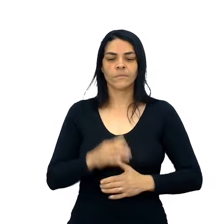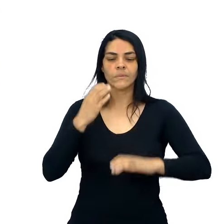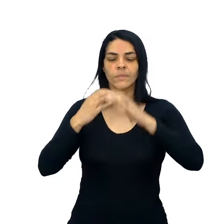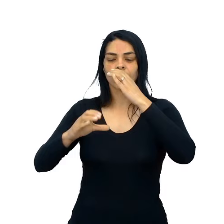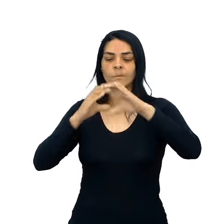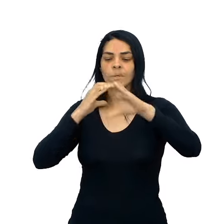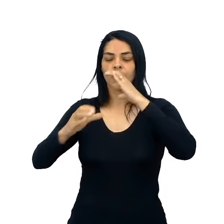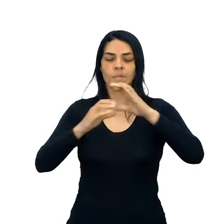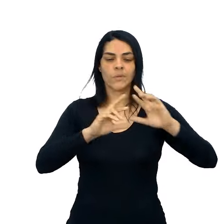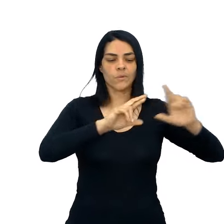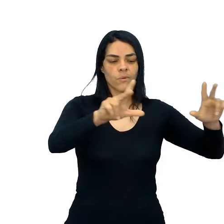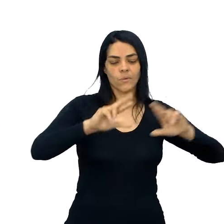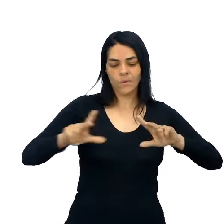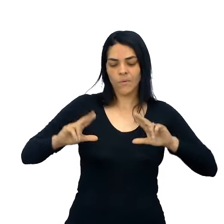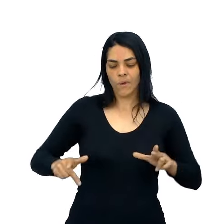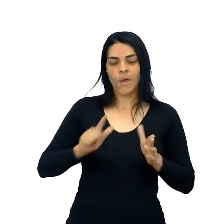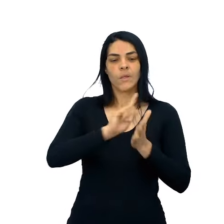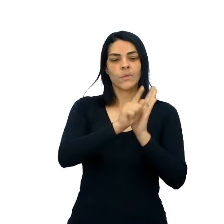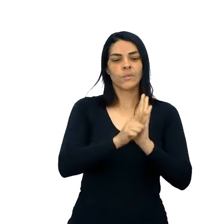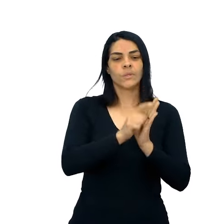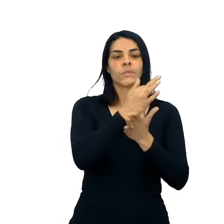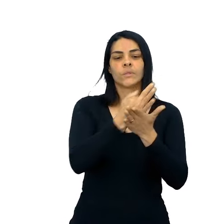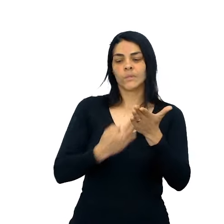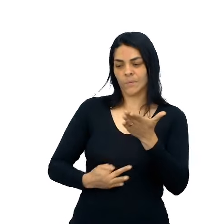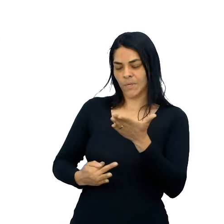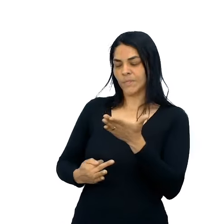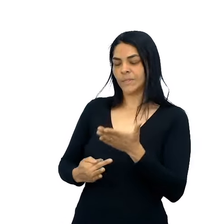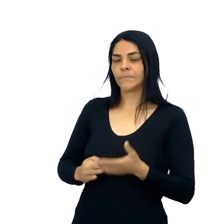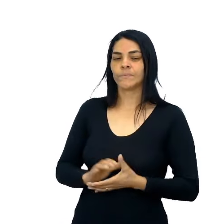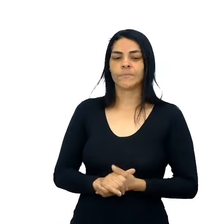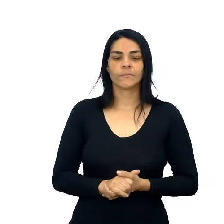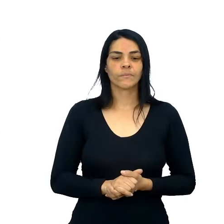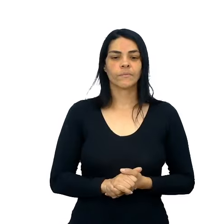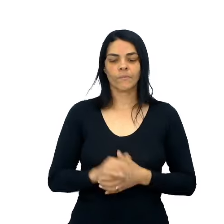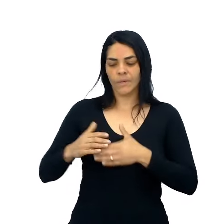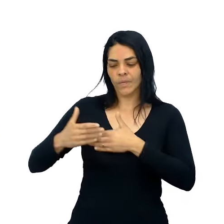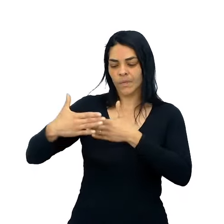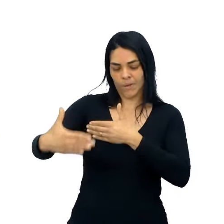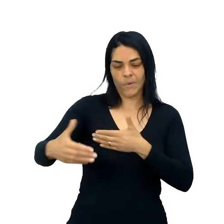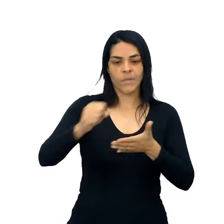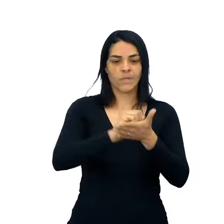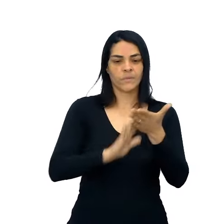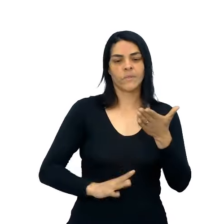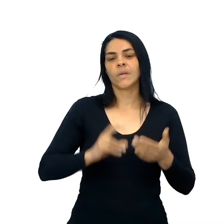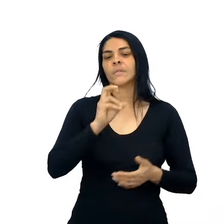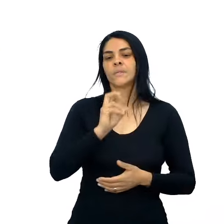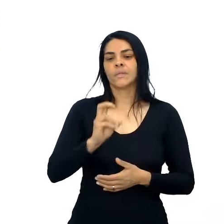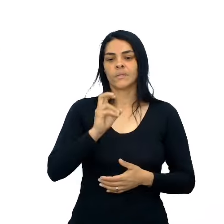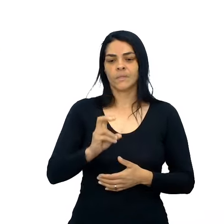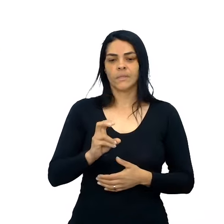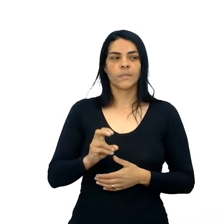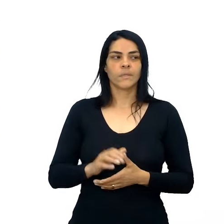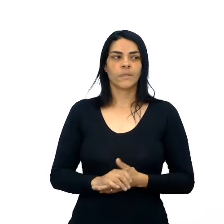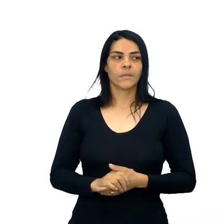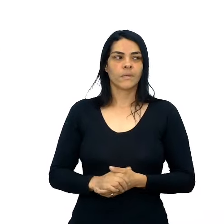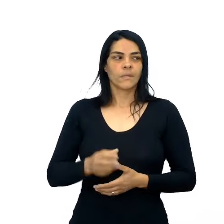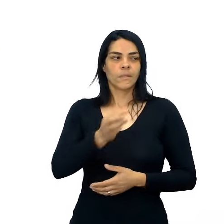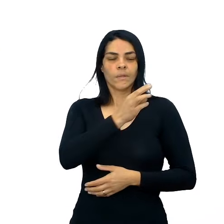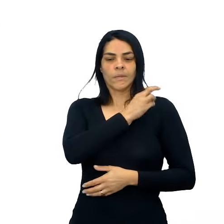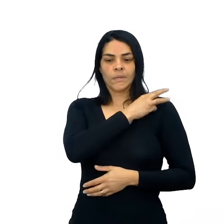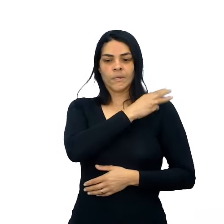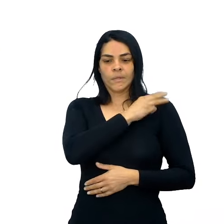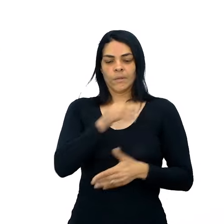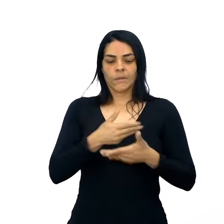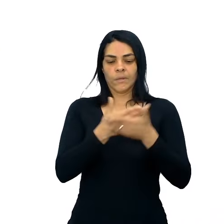comunicativa dos diferentes gêneros textuais, ok? Então, na sequência de atividade 5 do ensino médio, o que que nós temos?